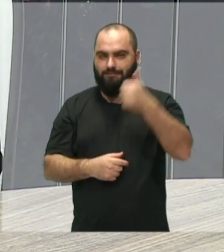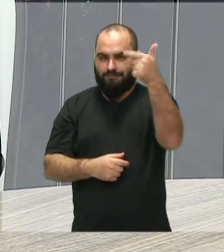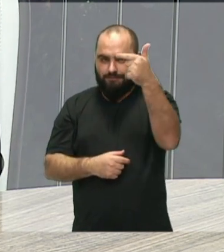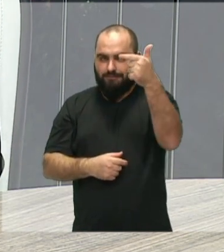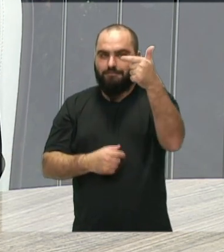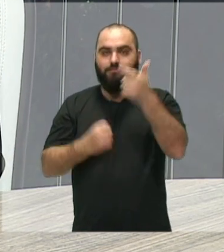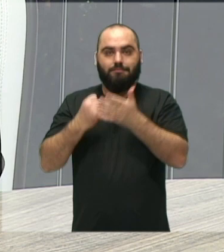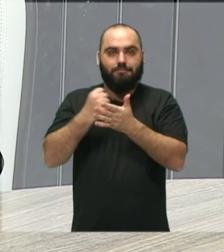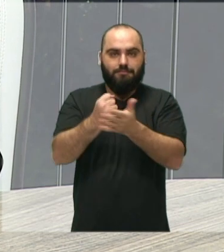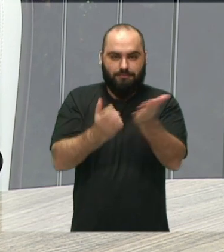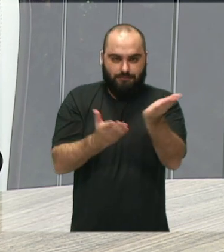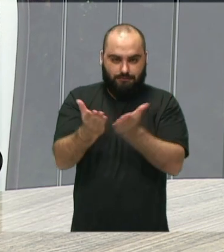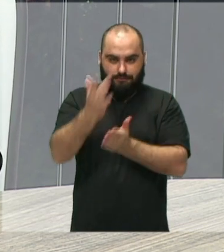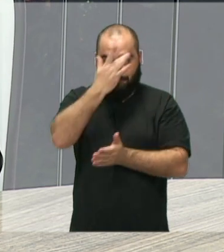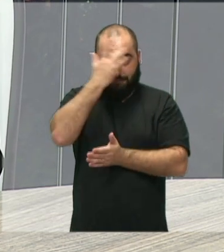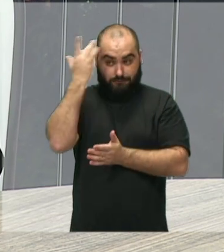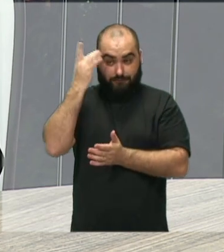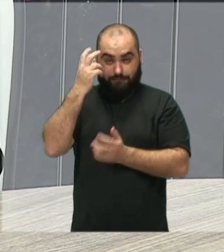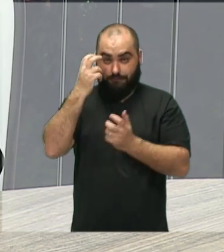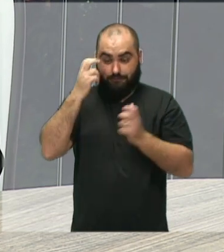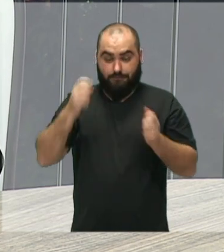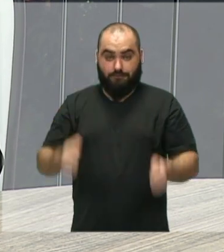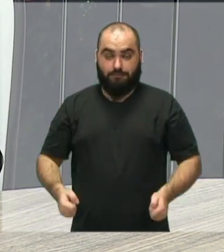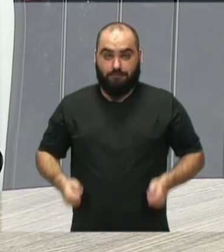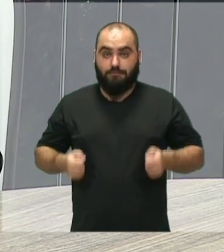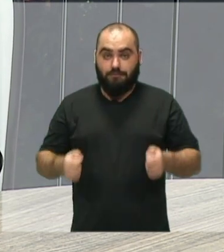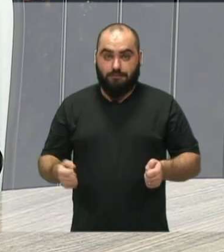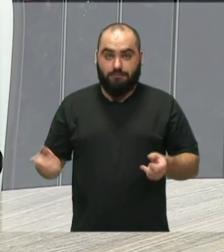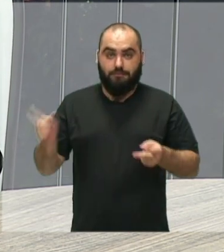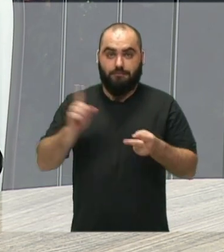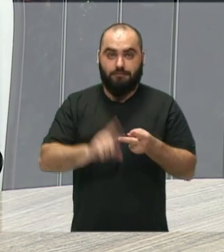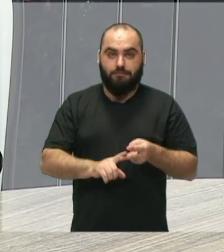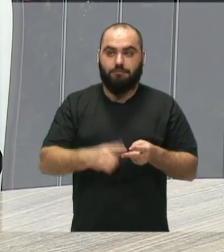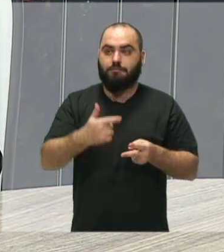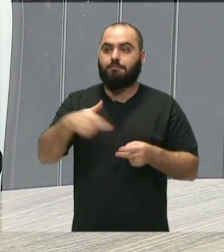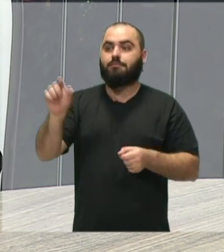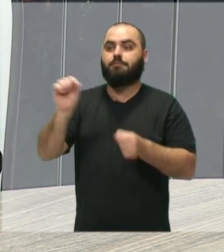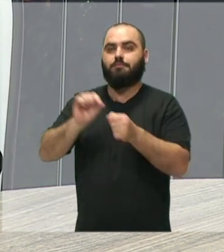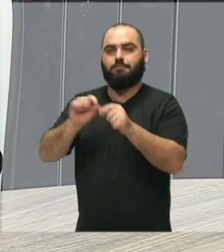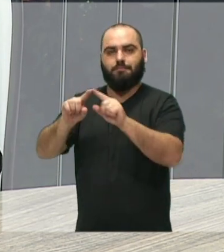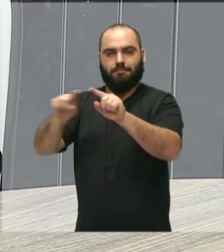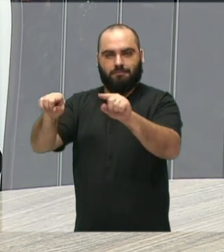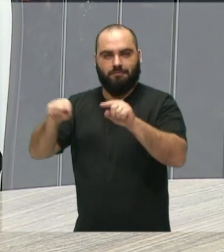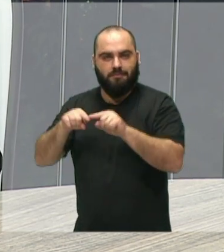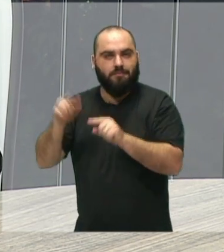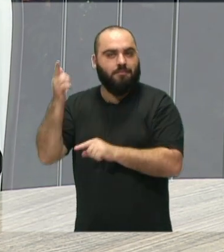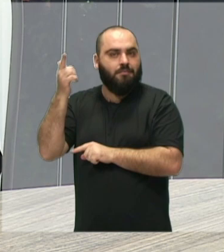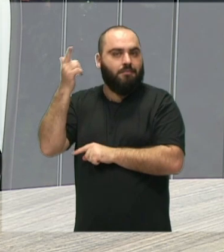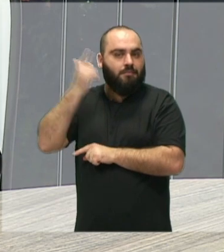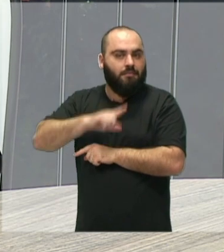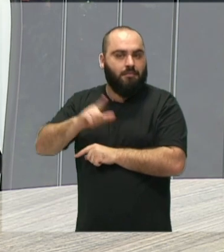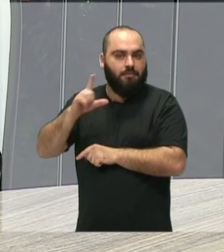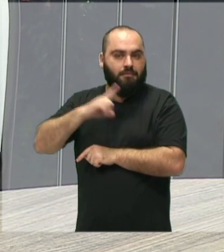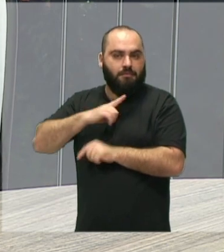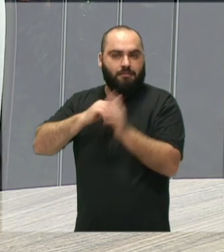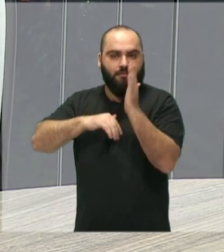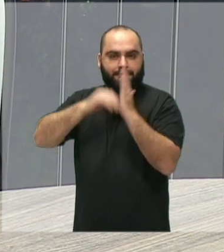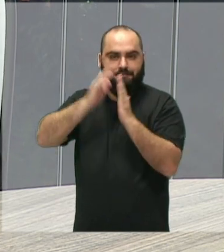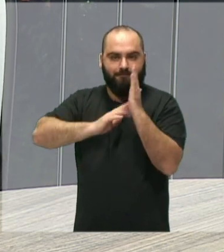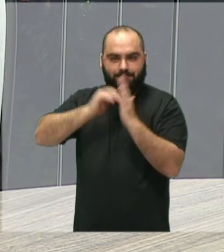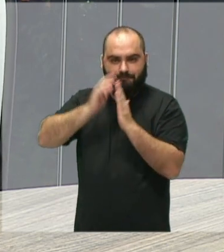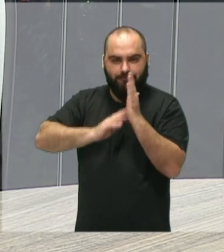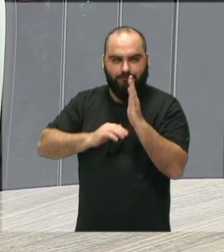de acessibilidade de cadeirantes. Vai ser refeito uma sala que tinha pinturas, não sei se